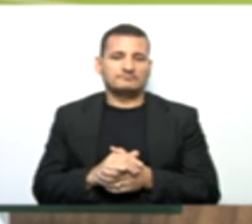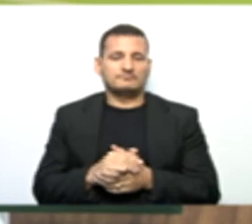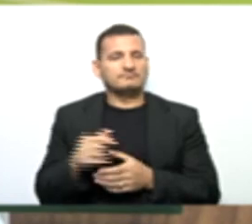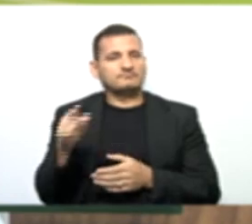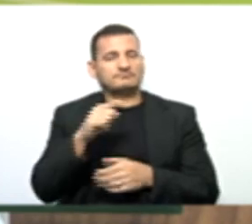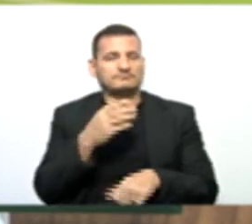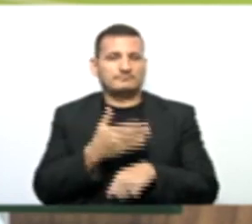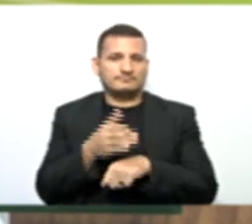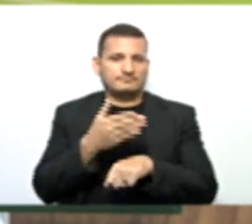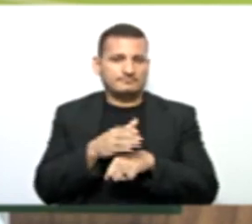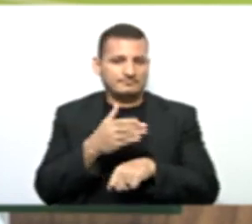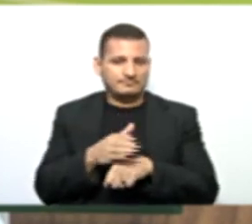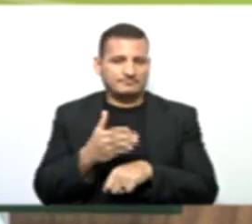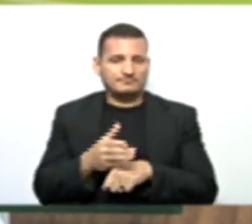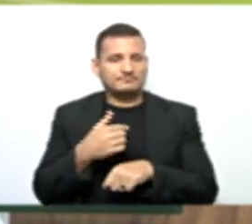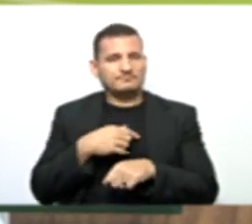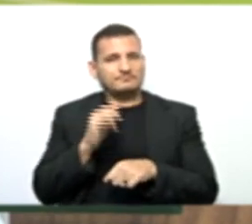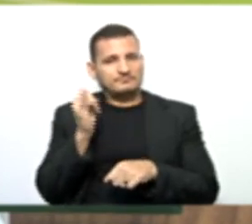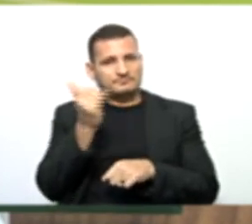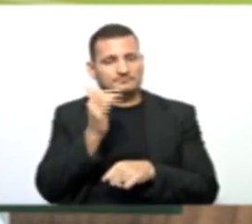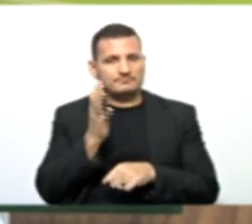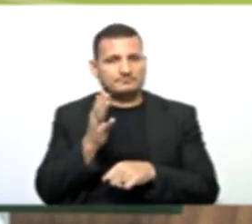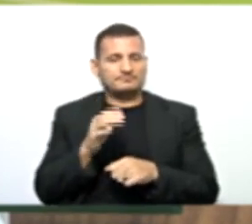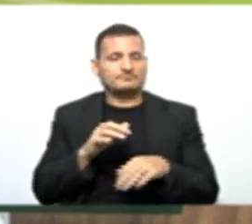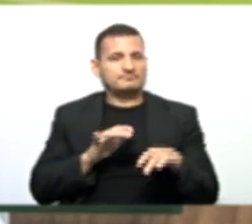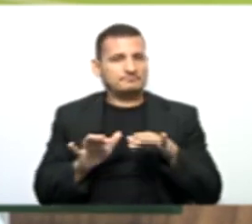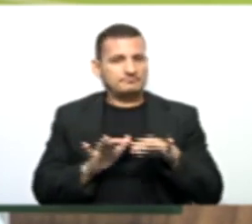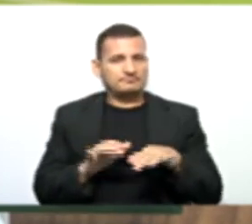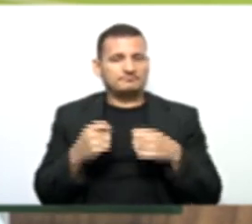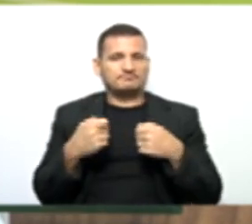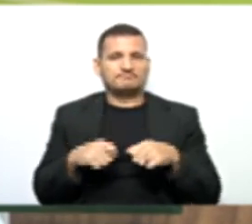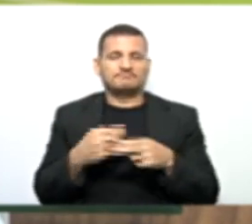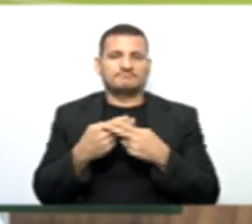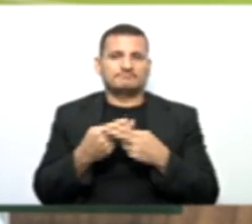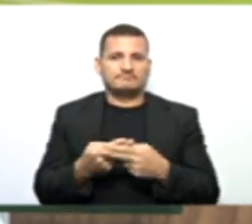estão treinando. Como eu disse, programação precisa de paciência